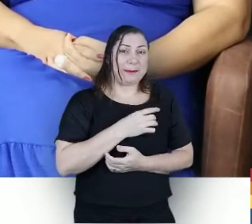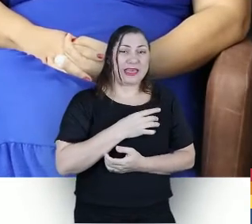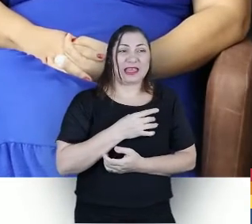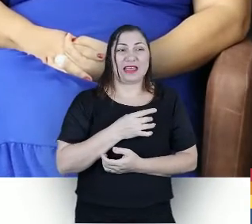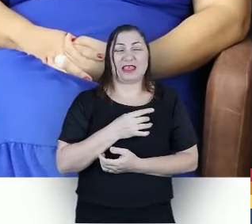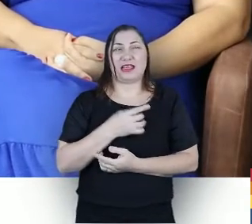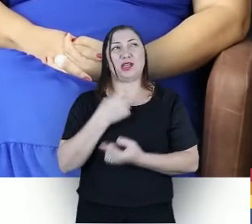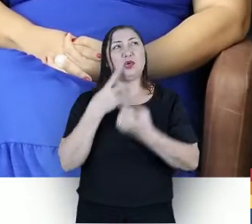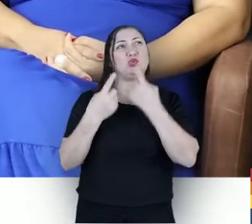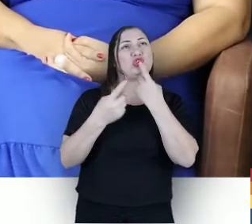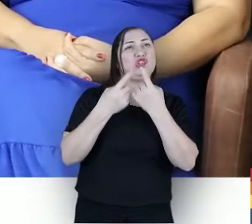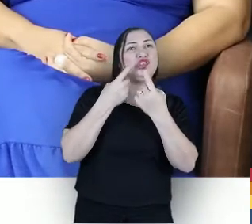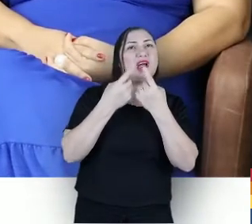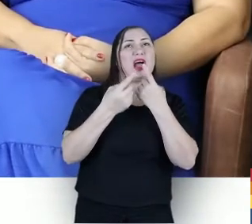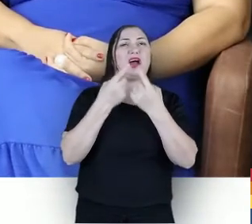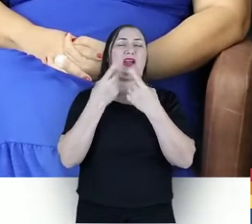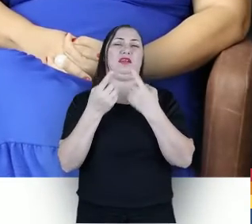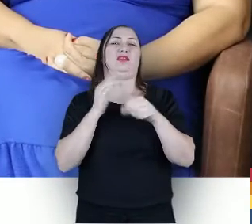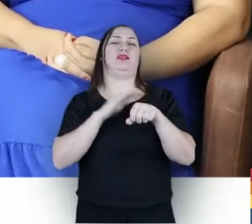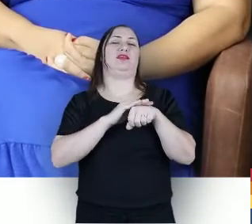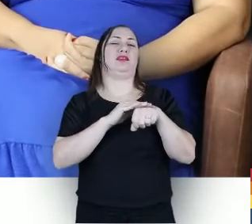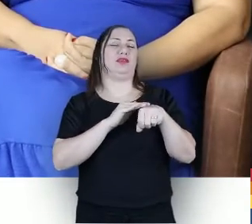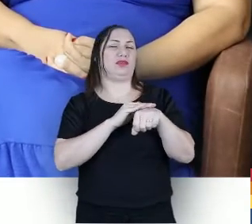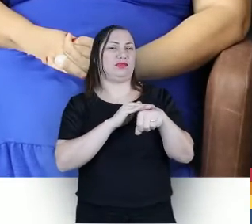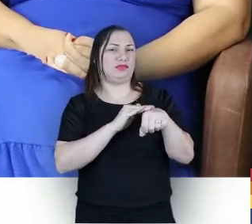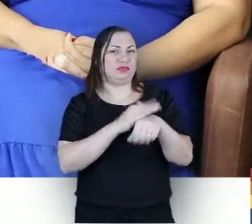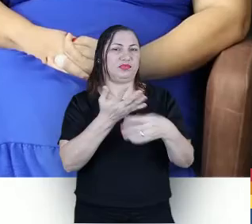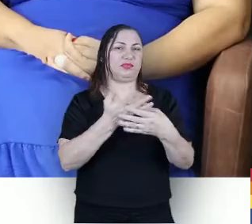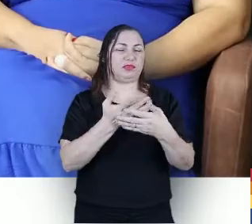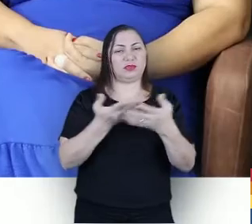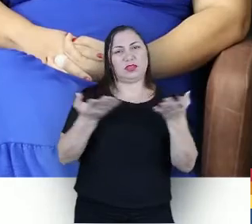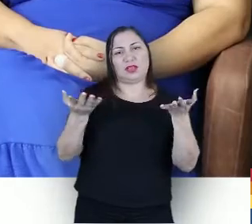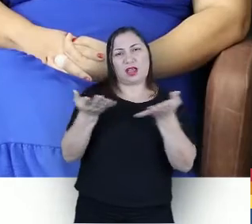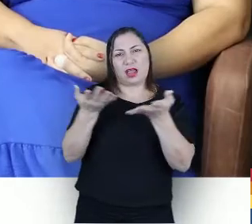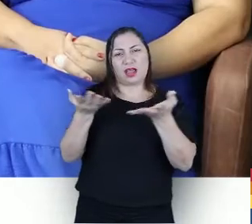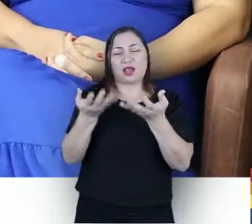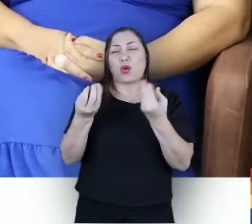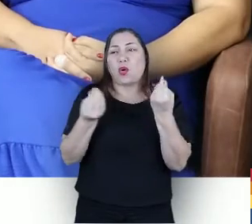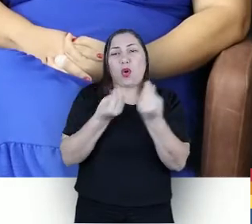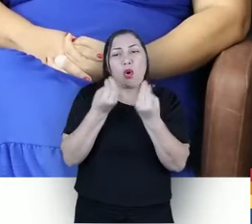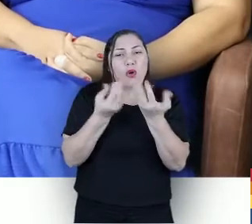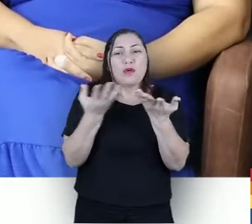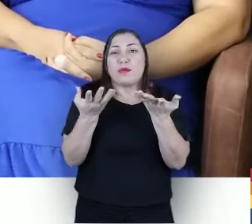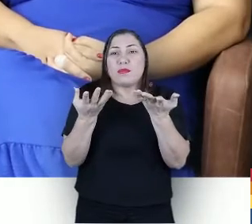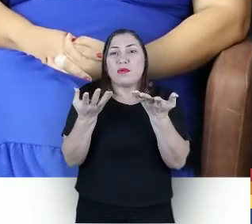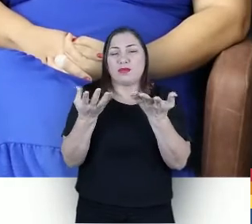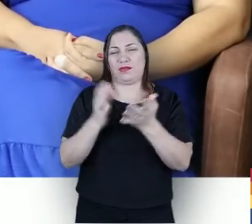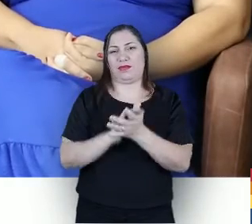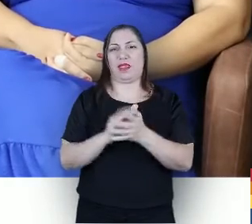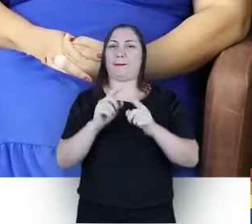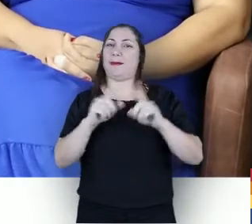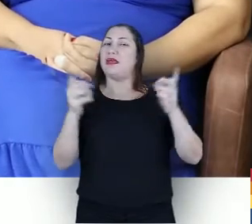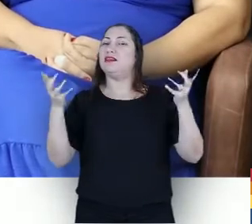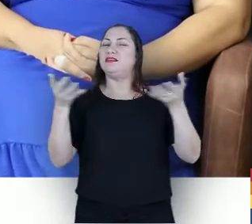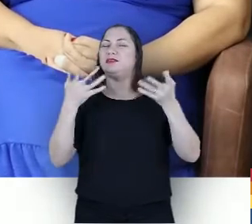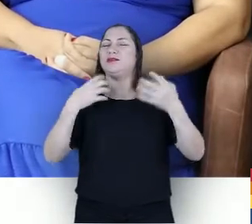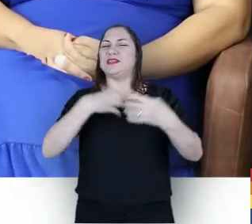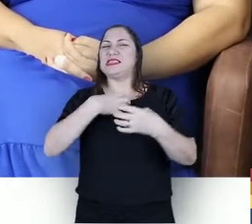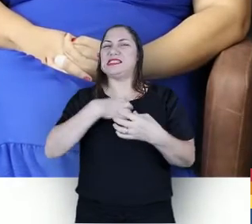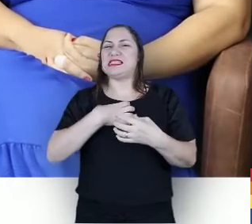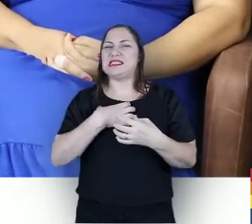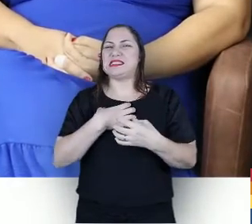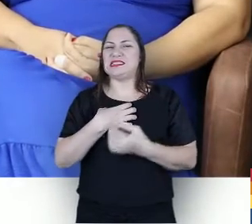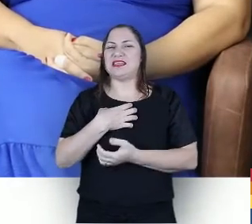ver essa exploração de forma positiva do ensino de arte, o que me deu muito medo. Era um diálogo que eu